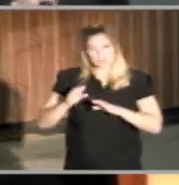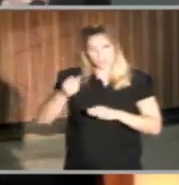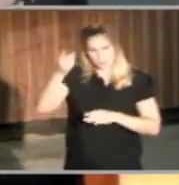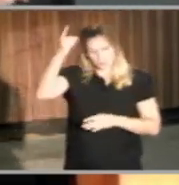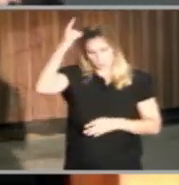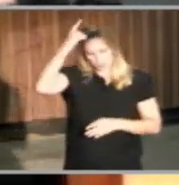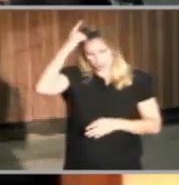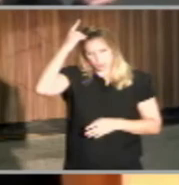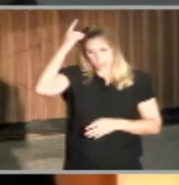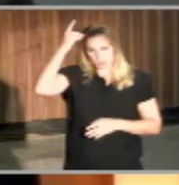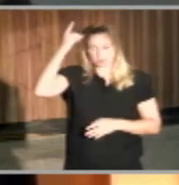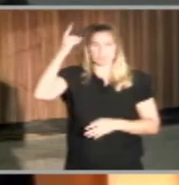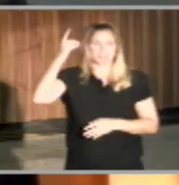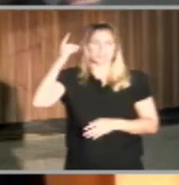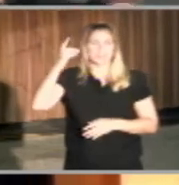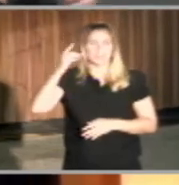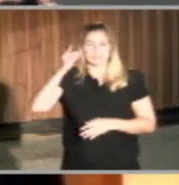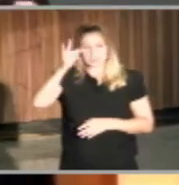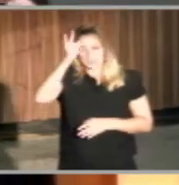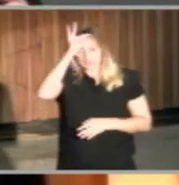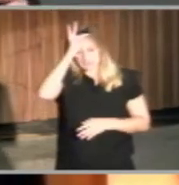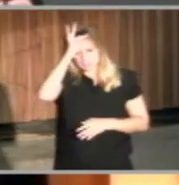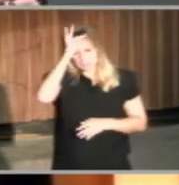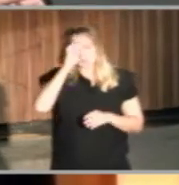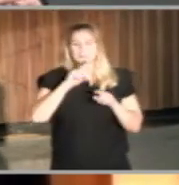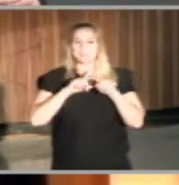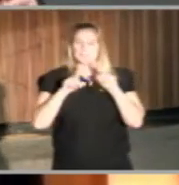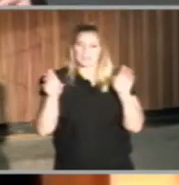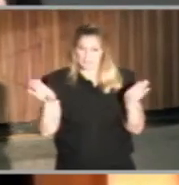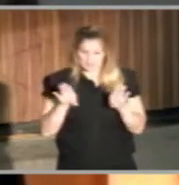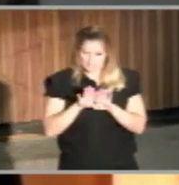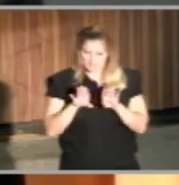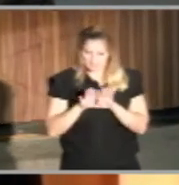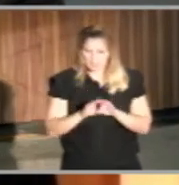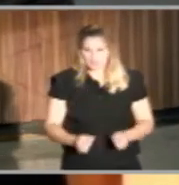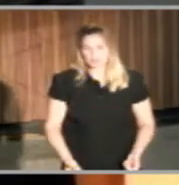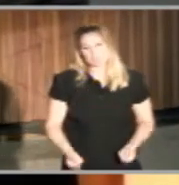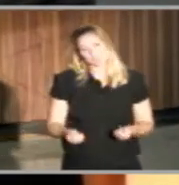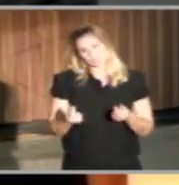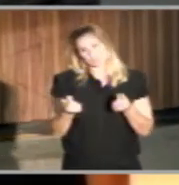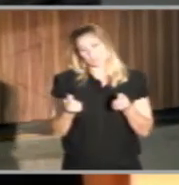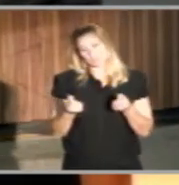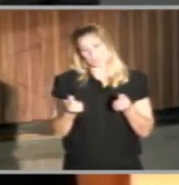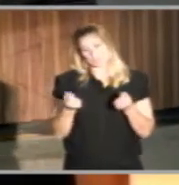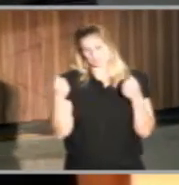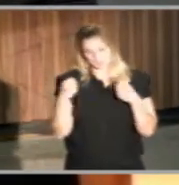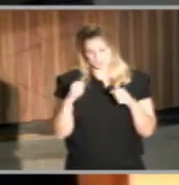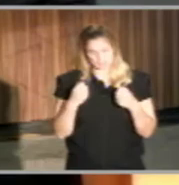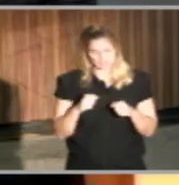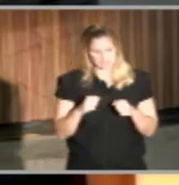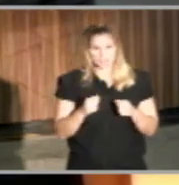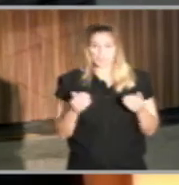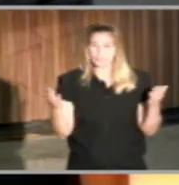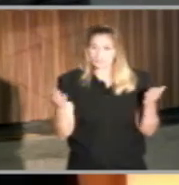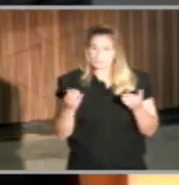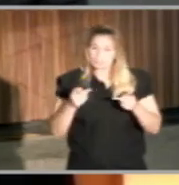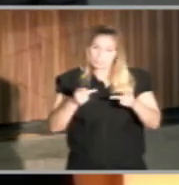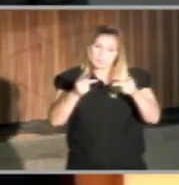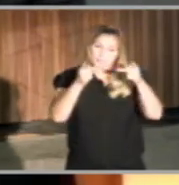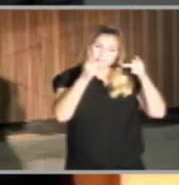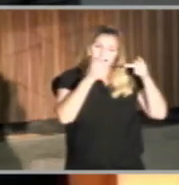reino, mas a gente coopera também financeiramente. E hoje eu queria convidar você, que é um cooperador dessa